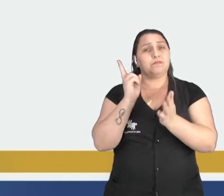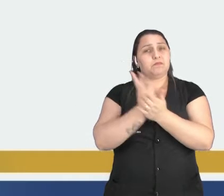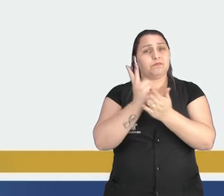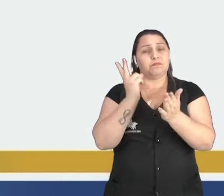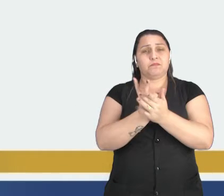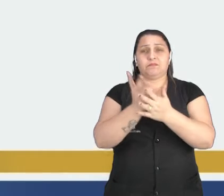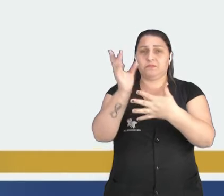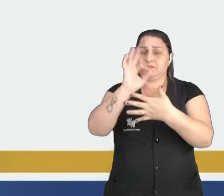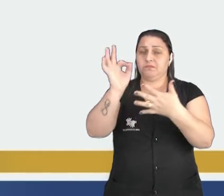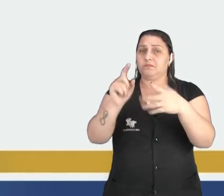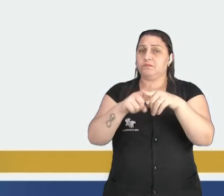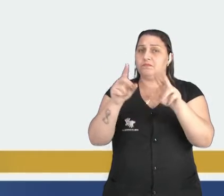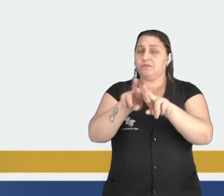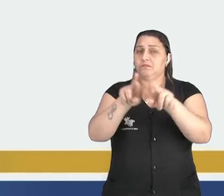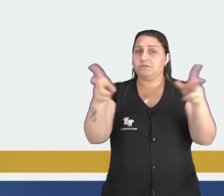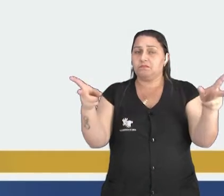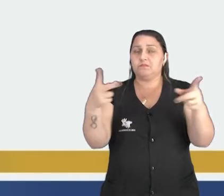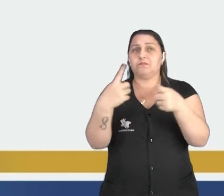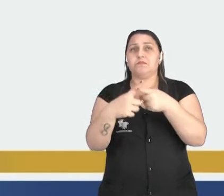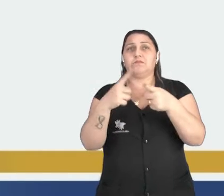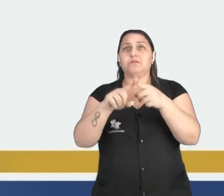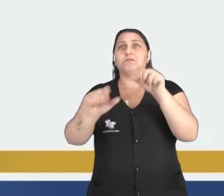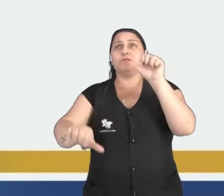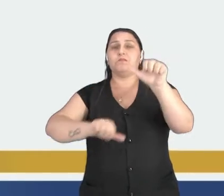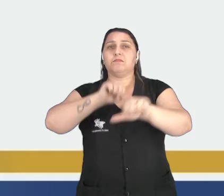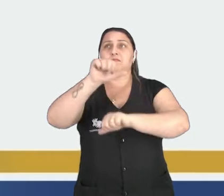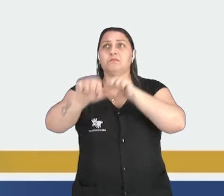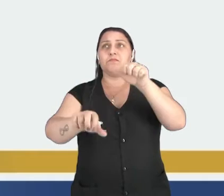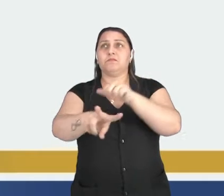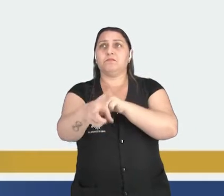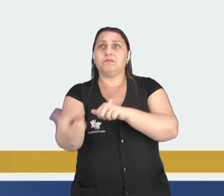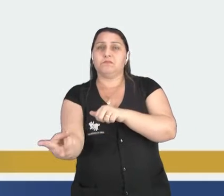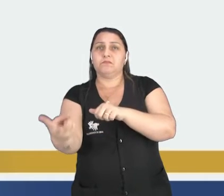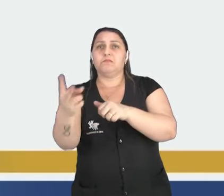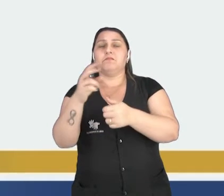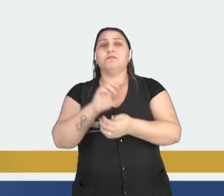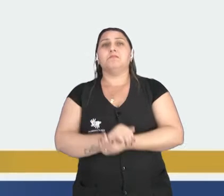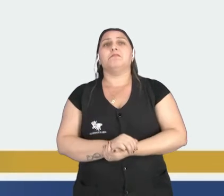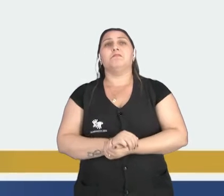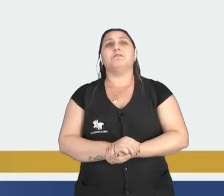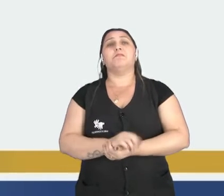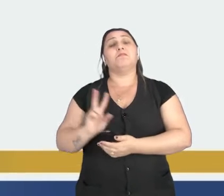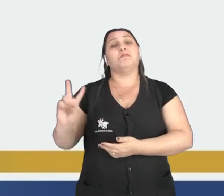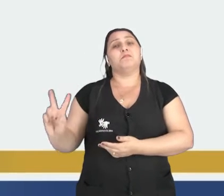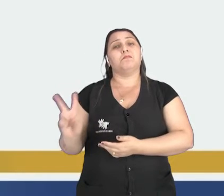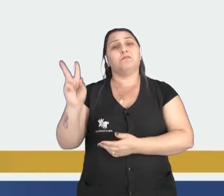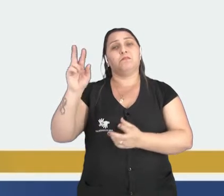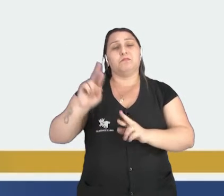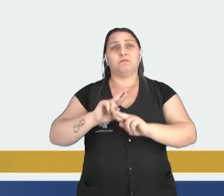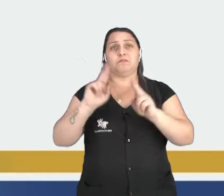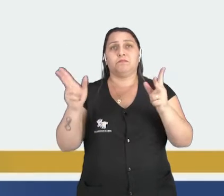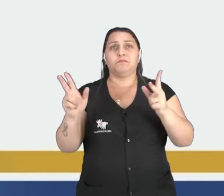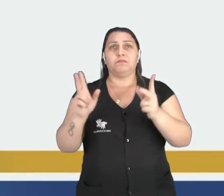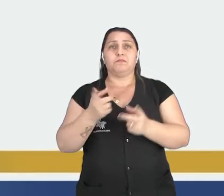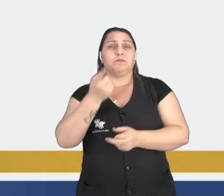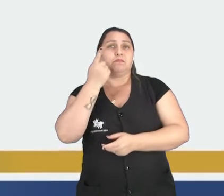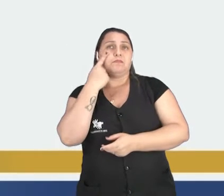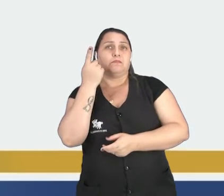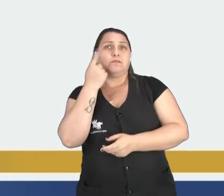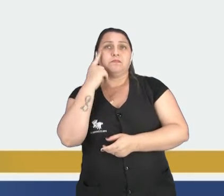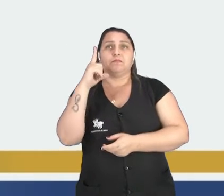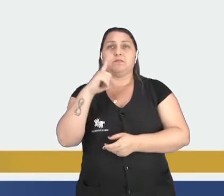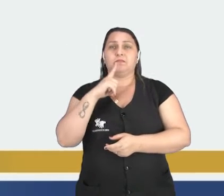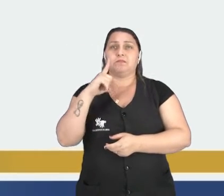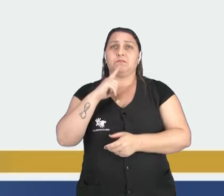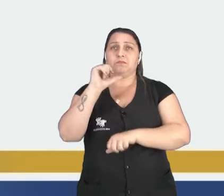mesmos elementos, mas são diferentes porque mudando a ordem muda tudo. São valores diferenciados. Veremos que eu